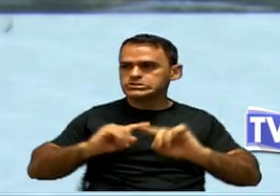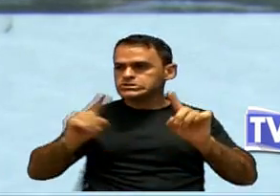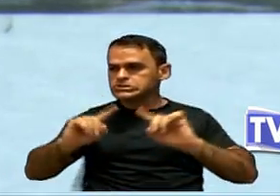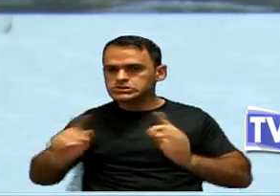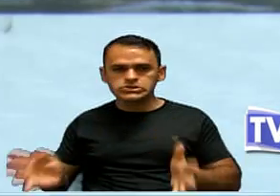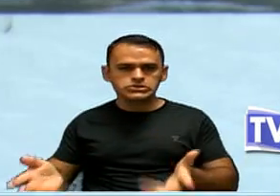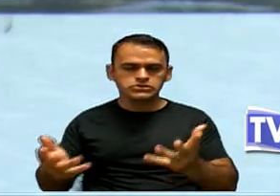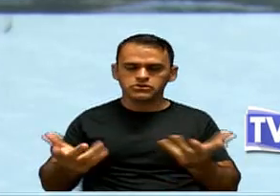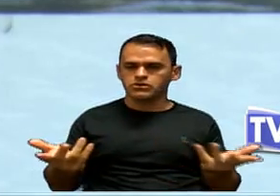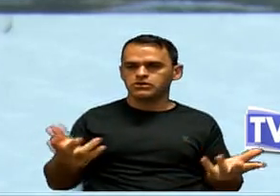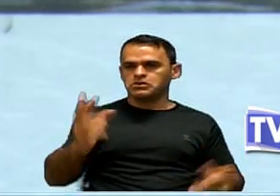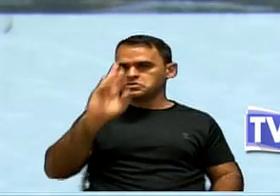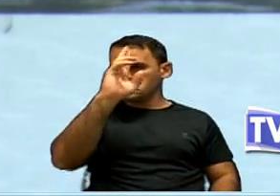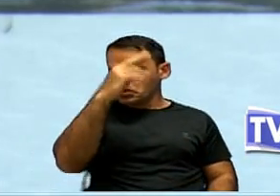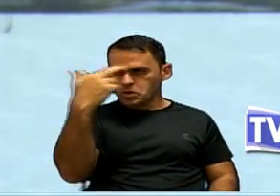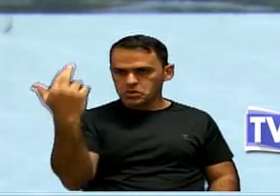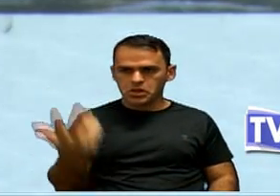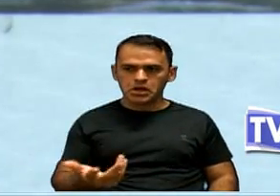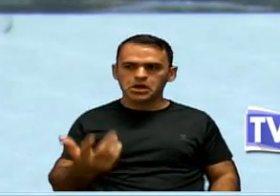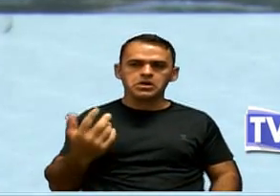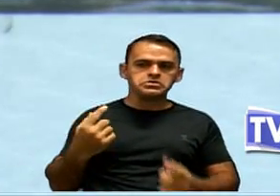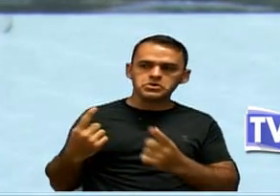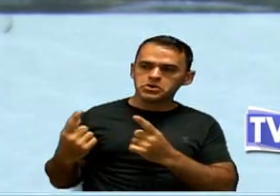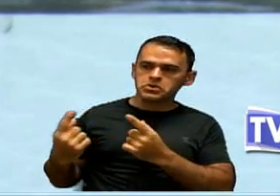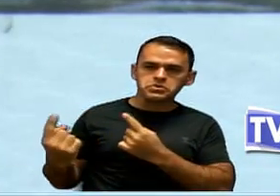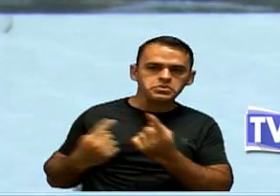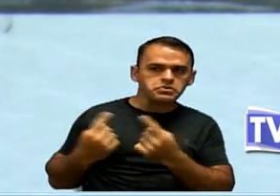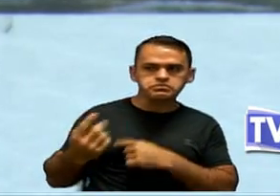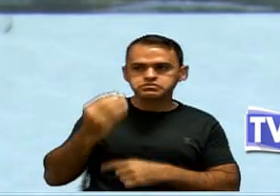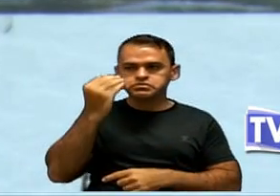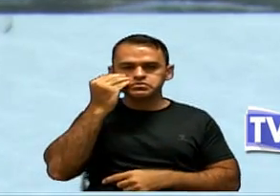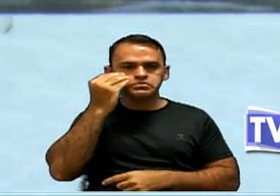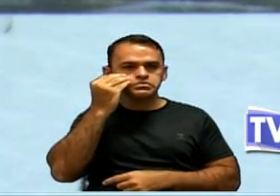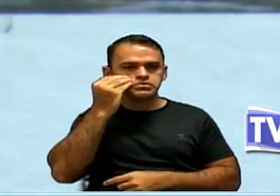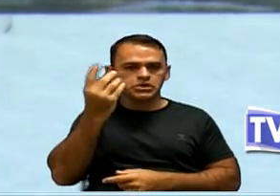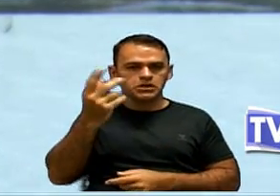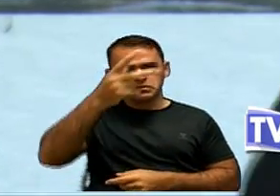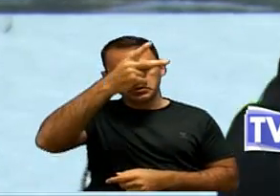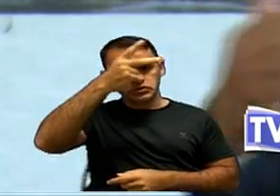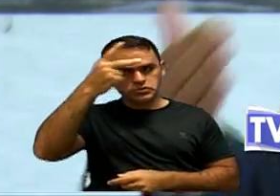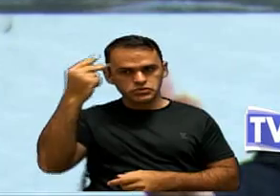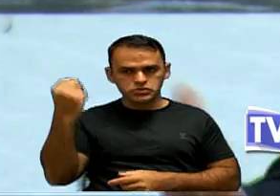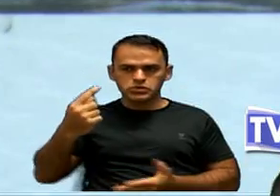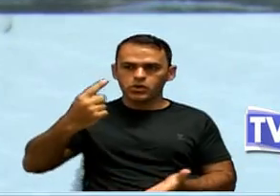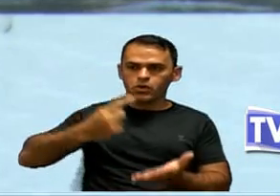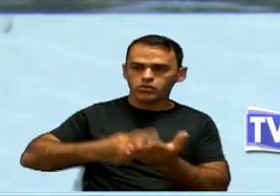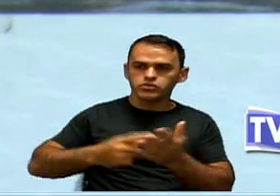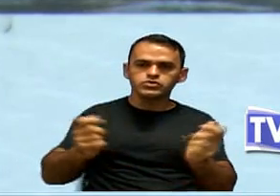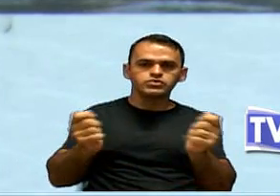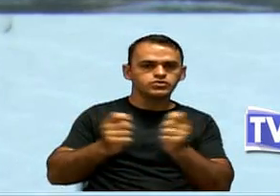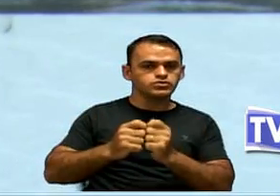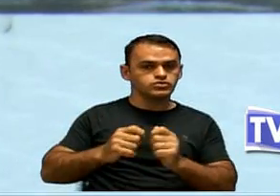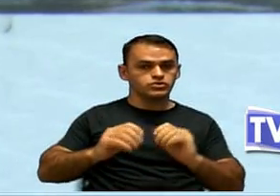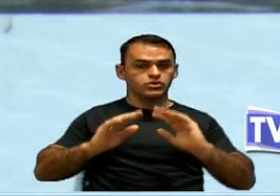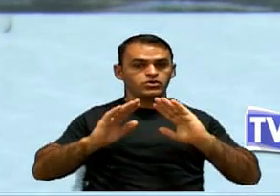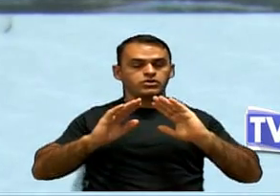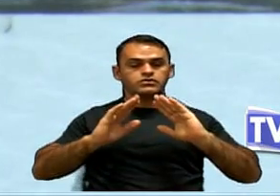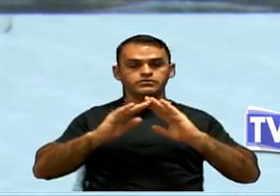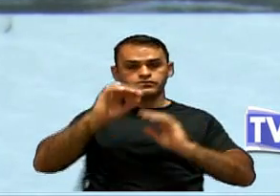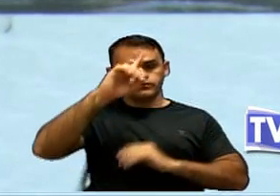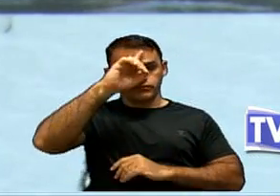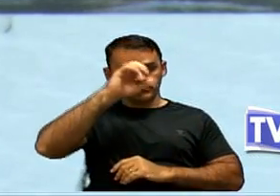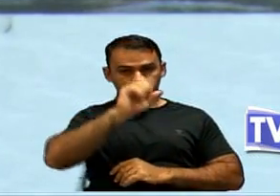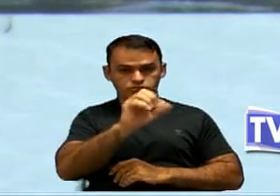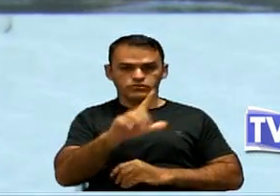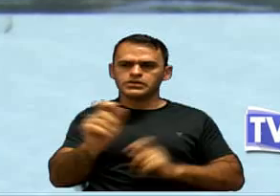vereador Renan Santos, que é da Comissão de Saúde, para ver se faz um convênio da Prefeitura com Santa Lucinda, que tem uma capacidade para fazer